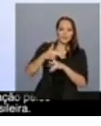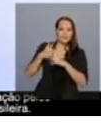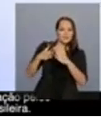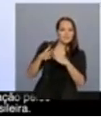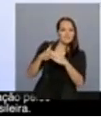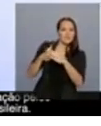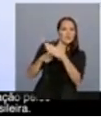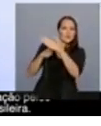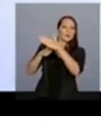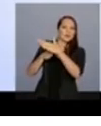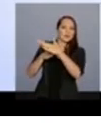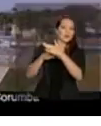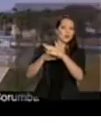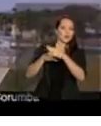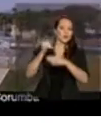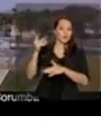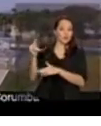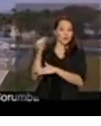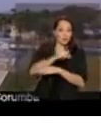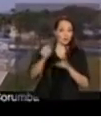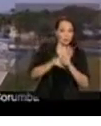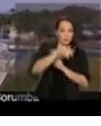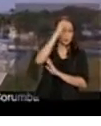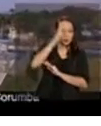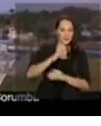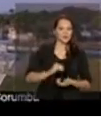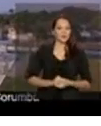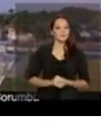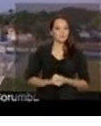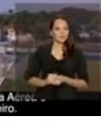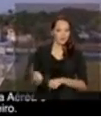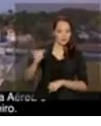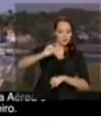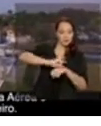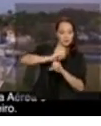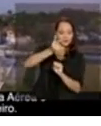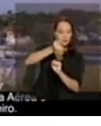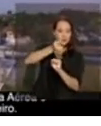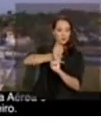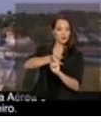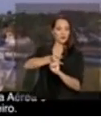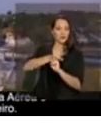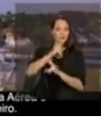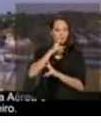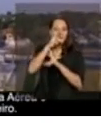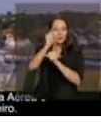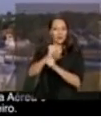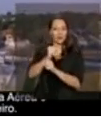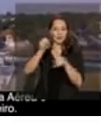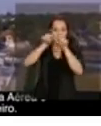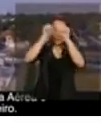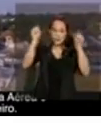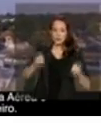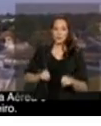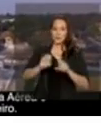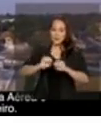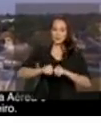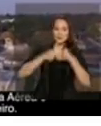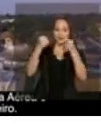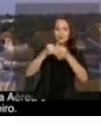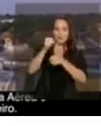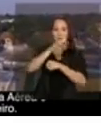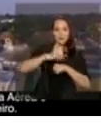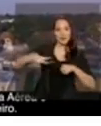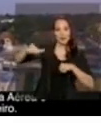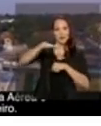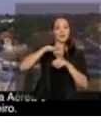Força Aérea Brasileira. A implantação da Estação Radar de Corumbá fortalece o Sistema Integrado de Defesa Aérea e Controle